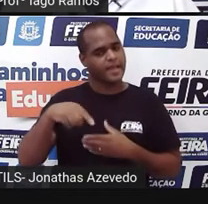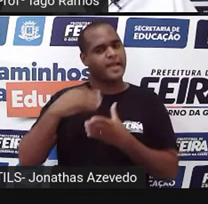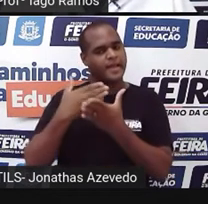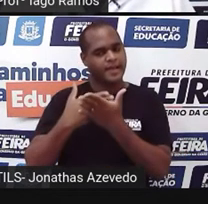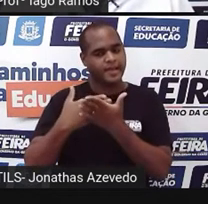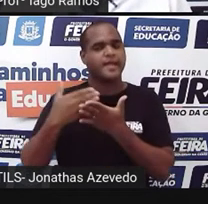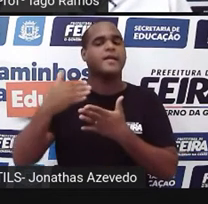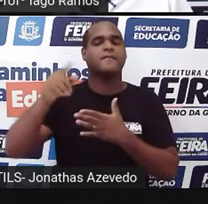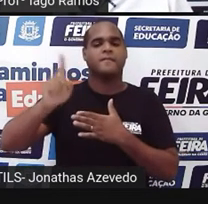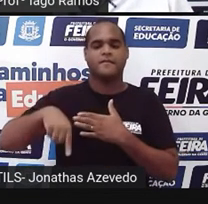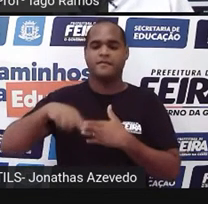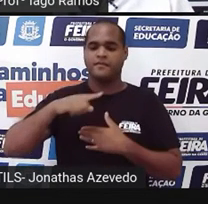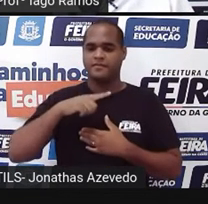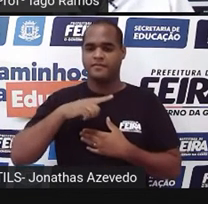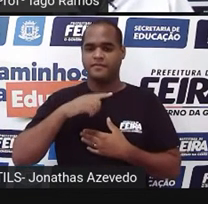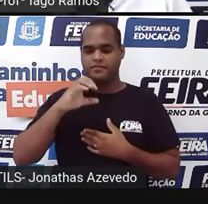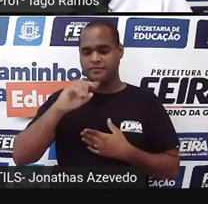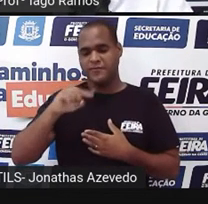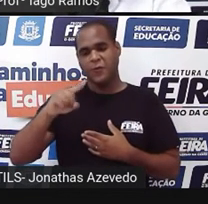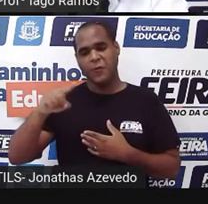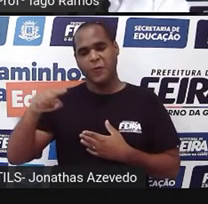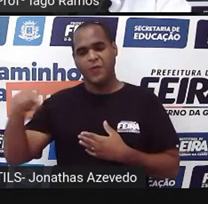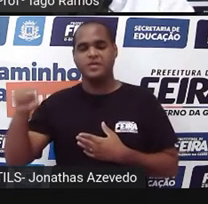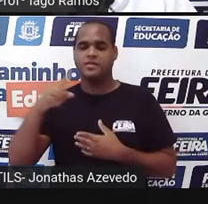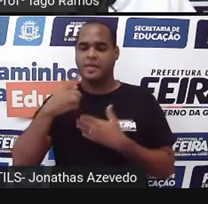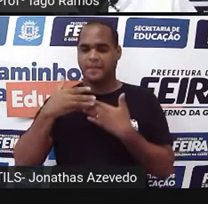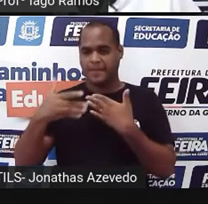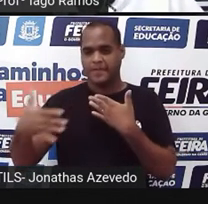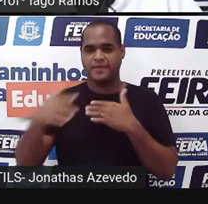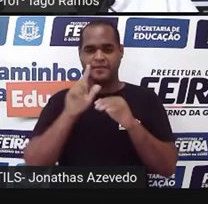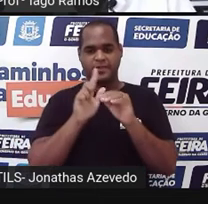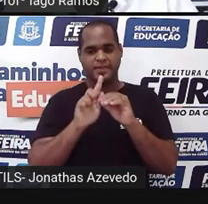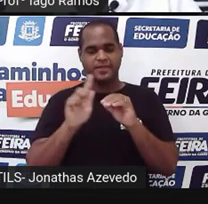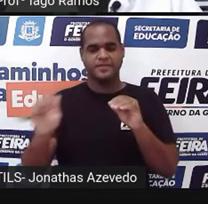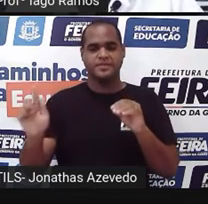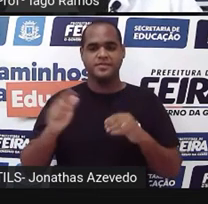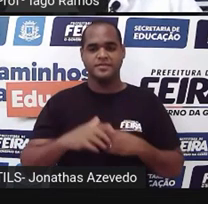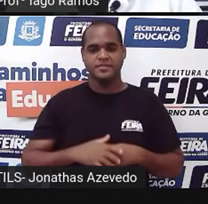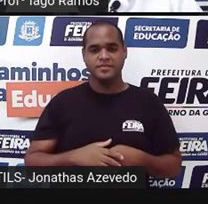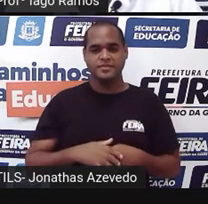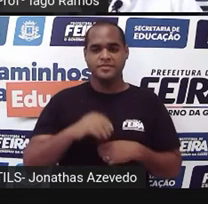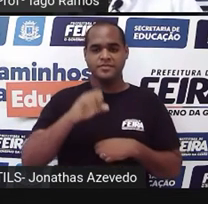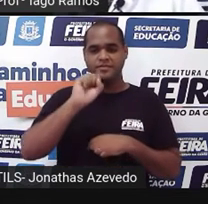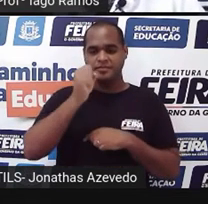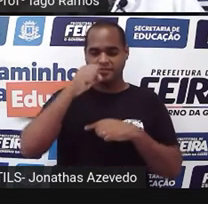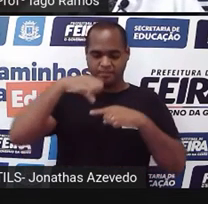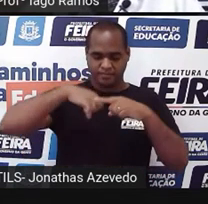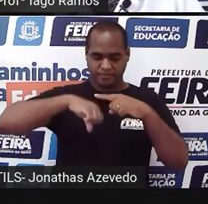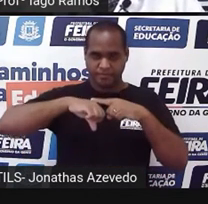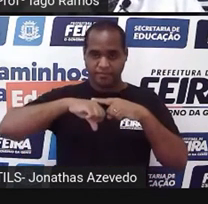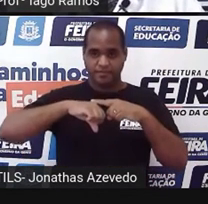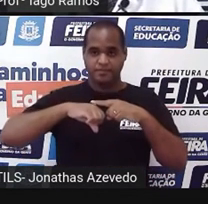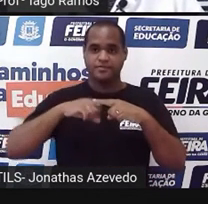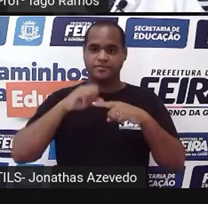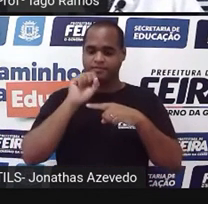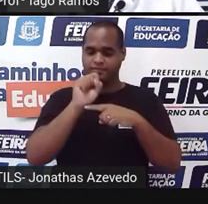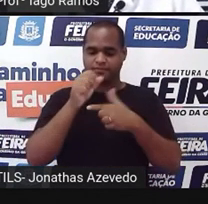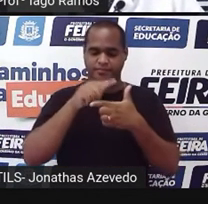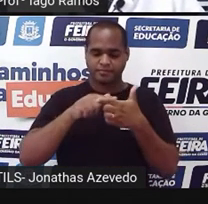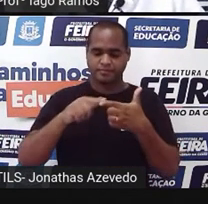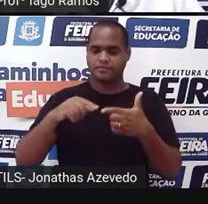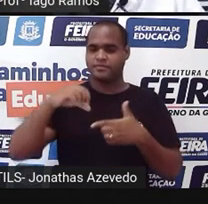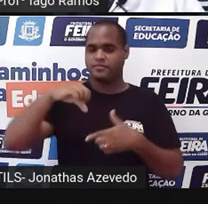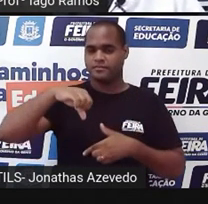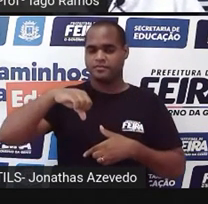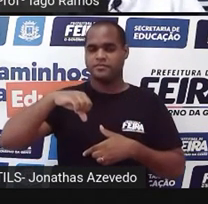são frações geratrizes então tem como exemplo ali oito anos pegando 18 /